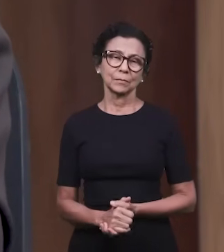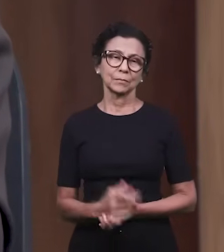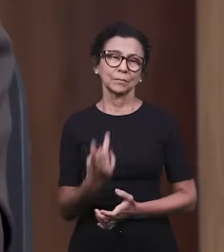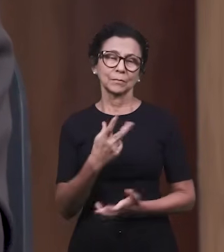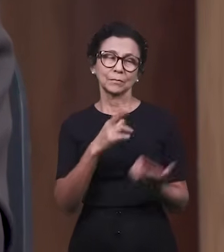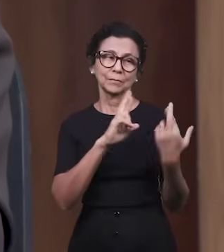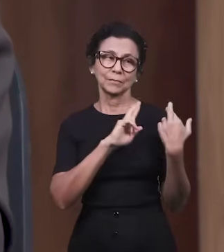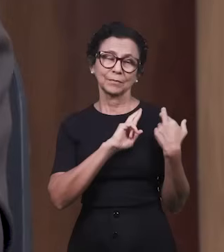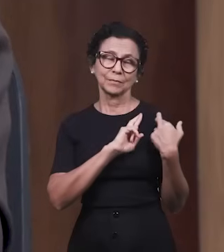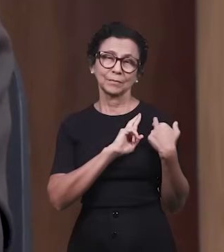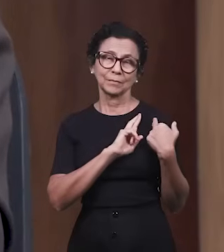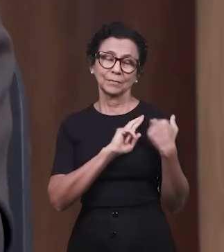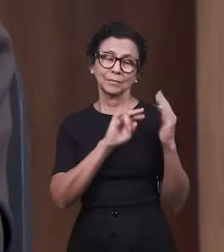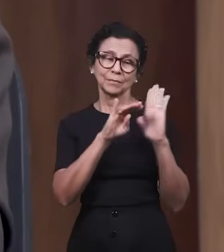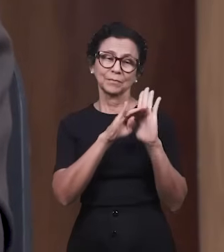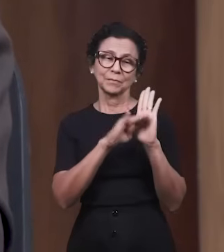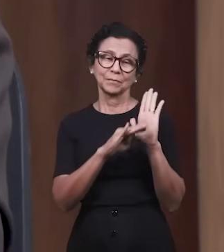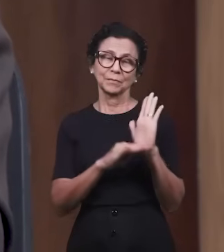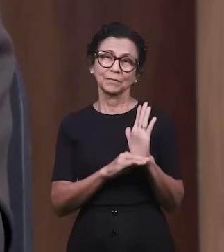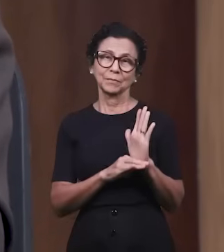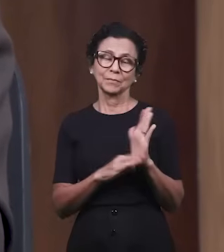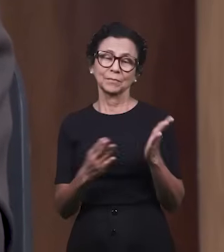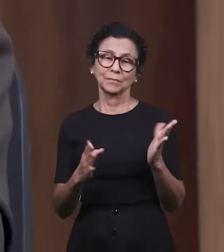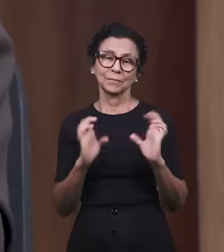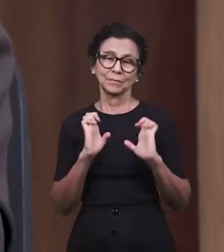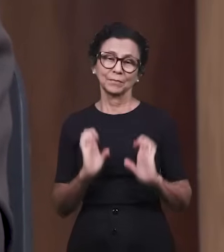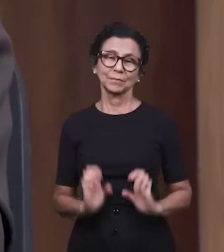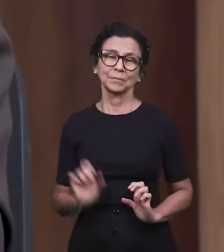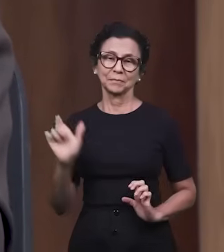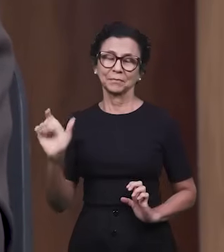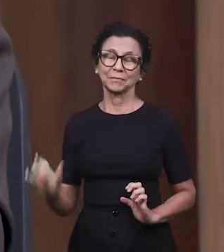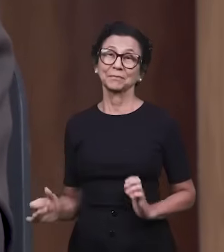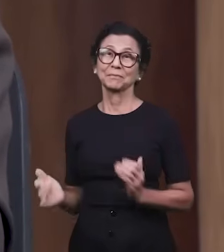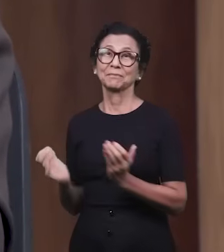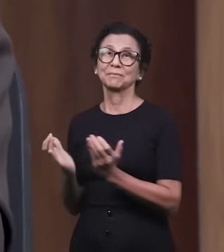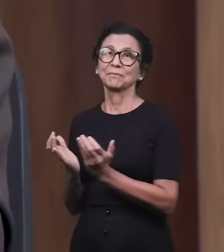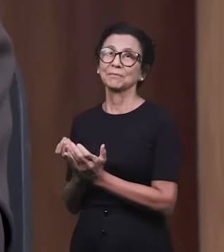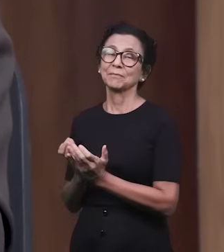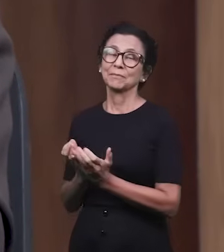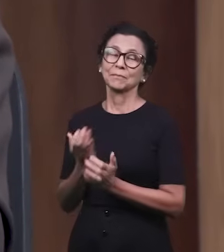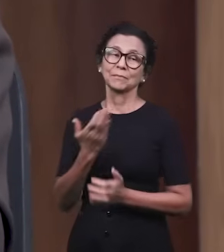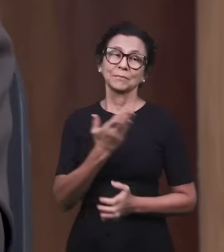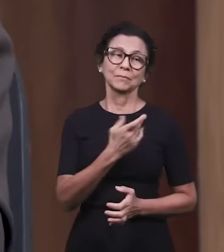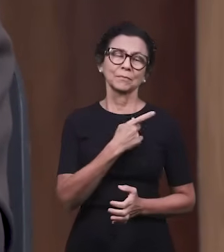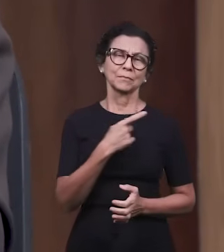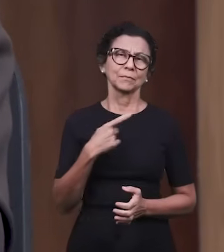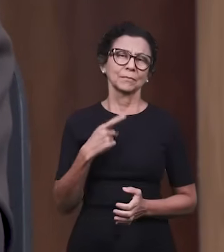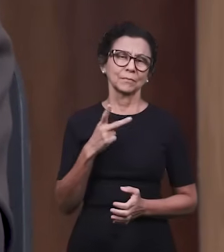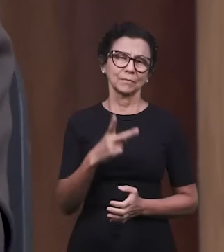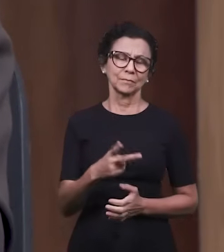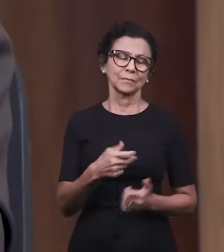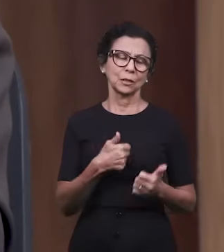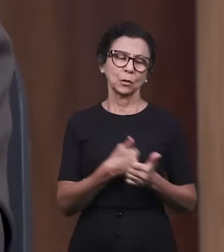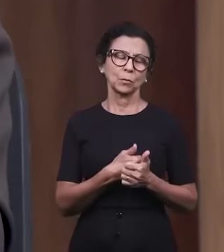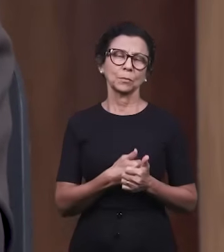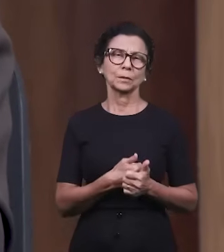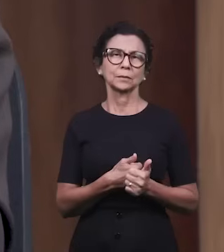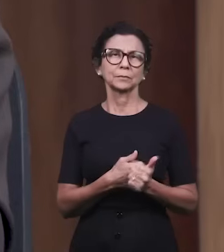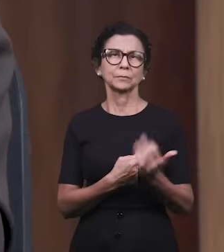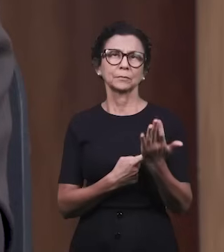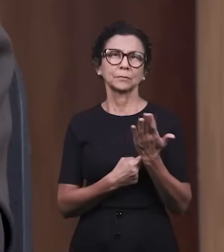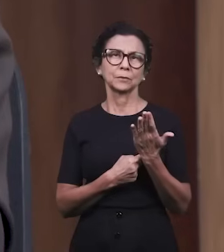esta programação relacionada à ética do crente. O pastor Luiz Fernando Pita está sempre aqui comigo,